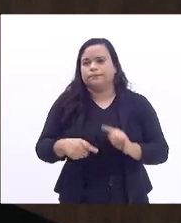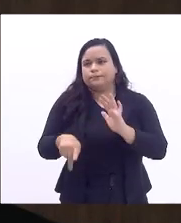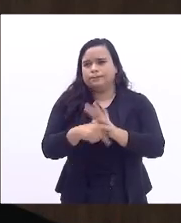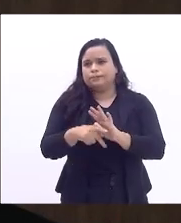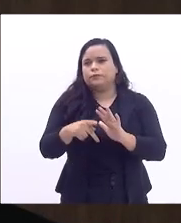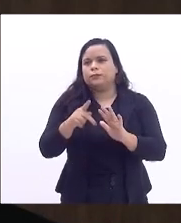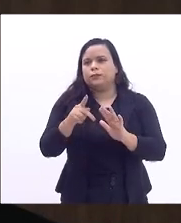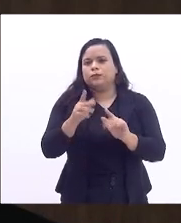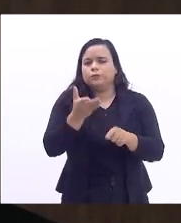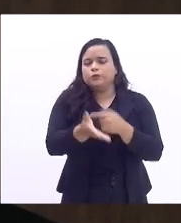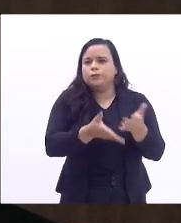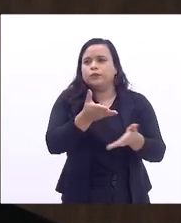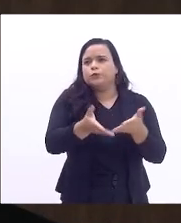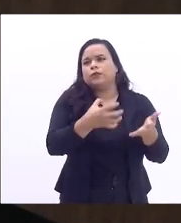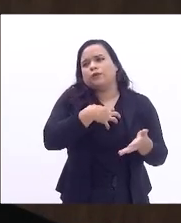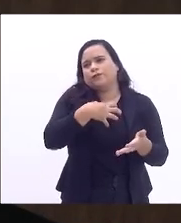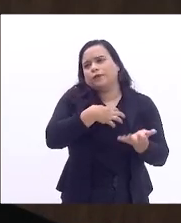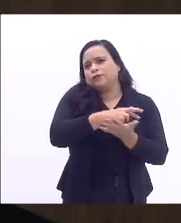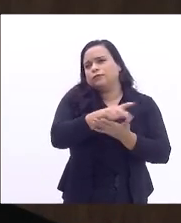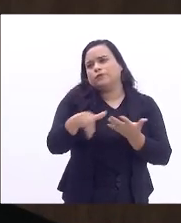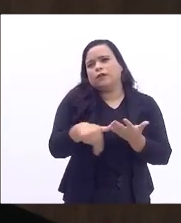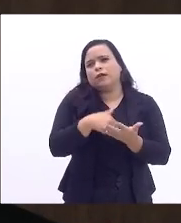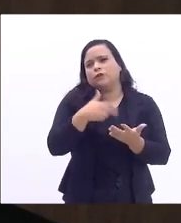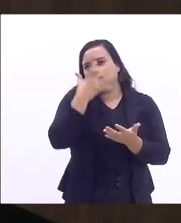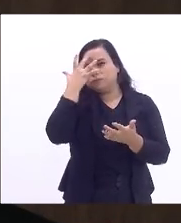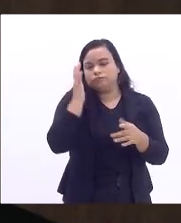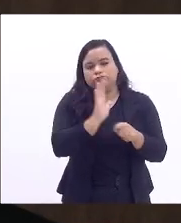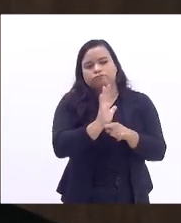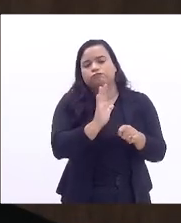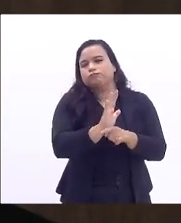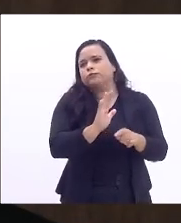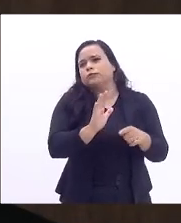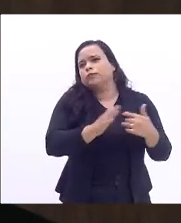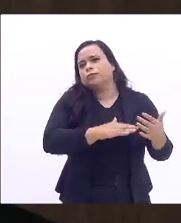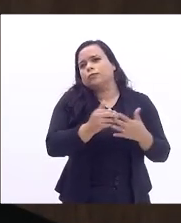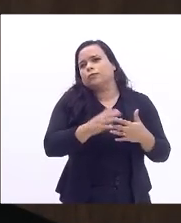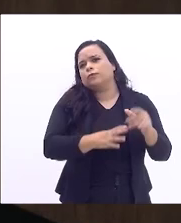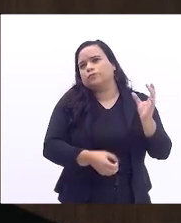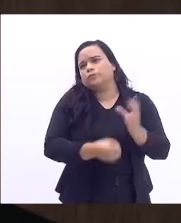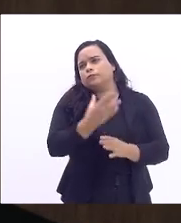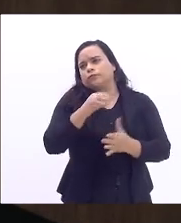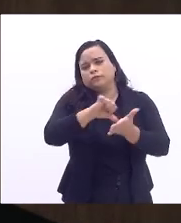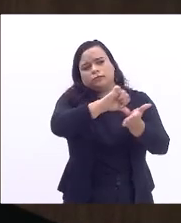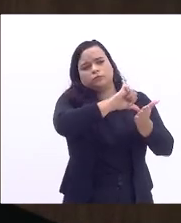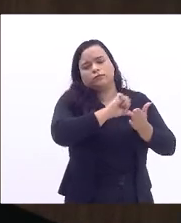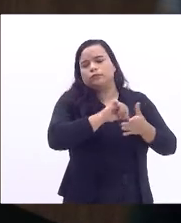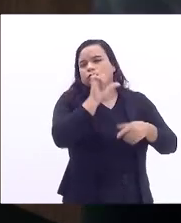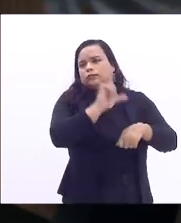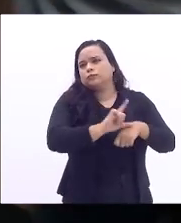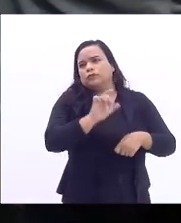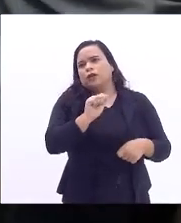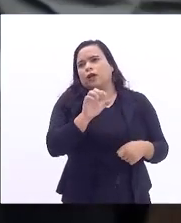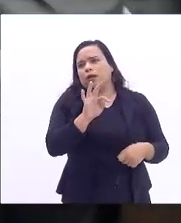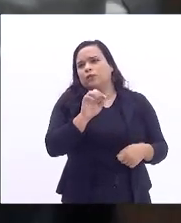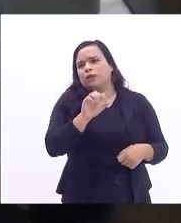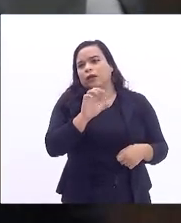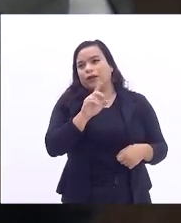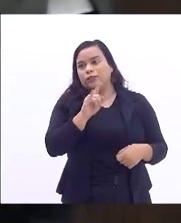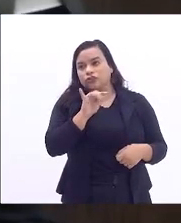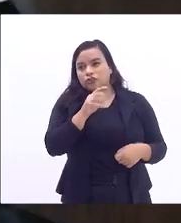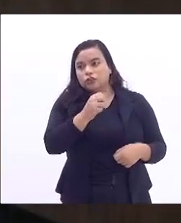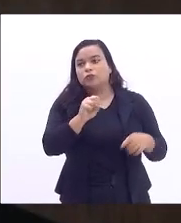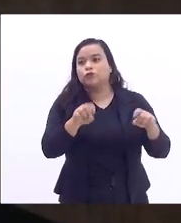preservando os seus efeitos para os contribuintes que a seja estabelecimentos Atacadistas ou